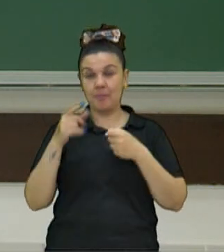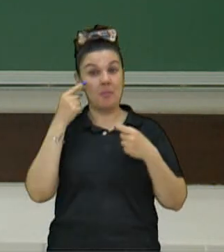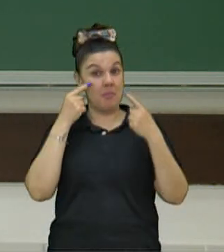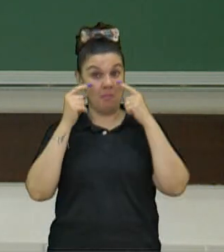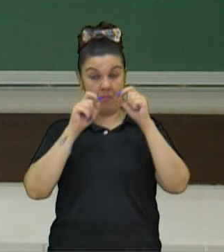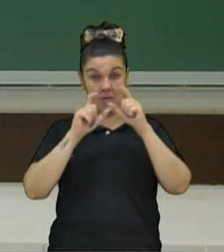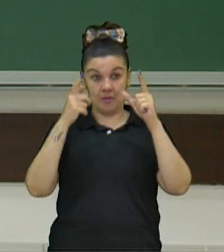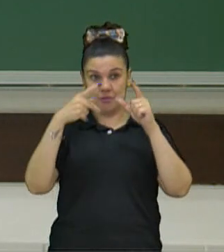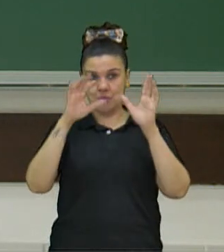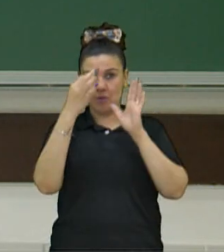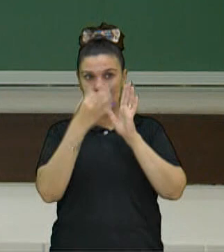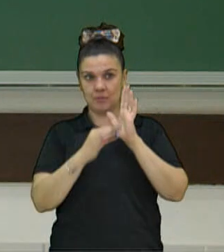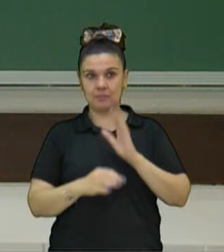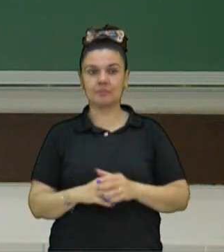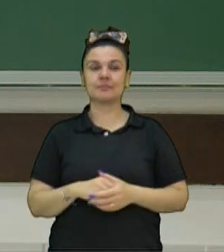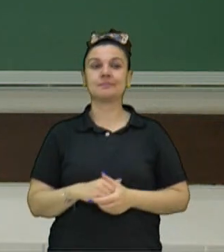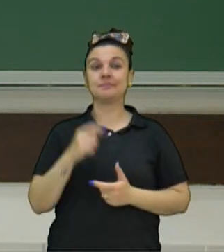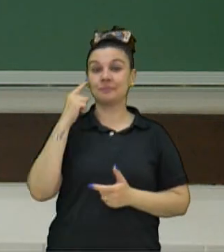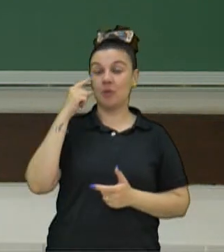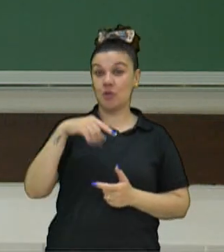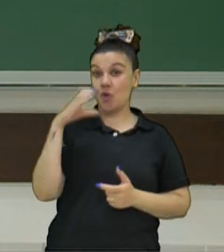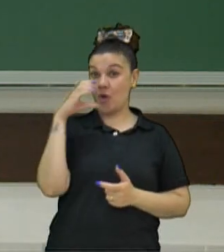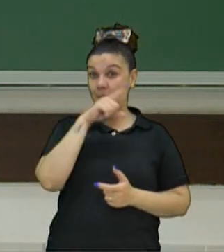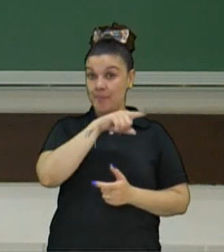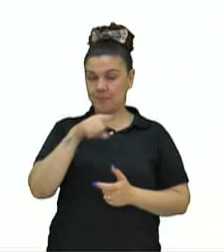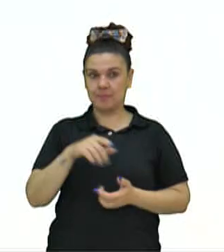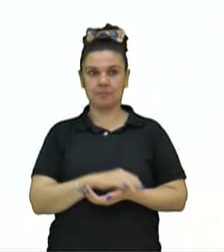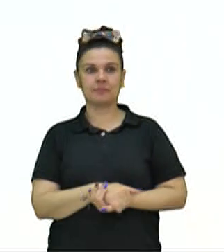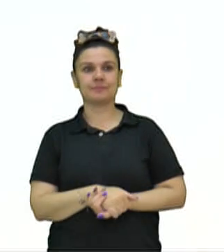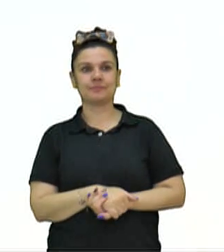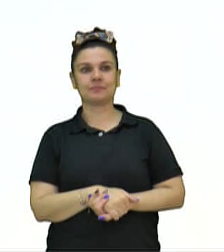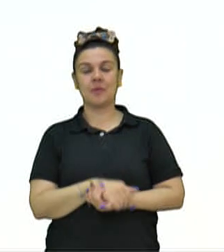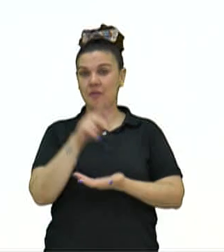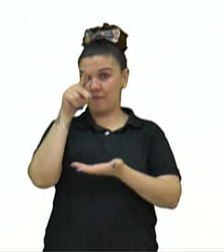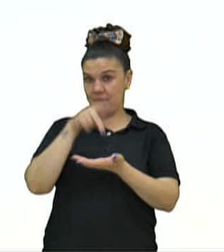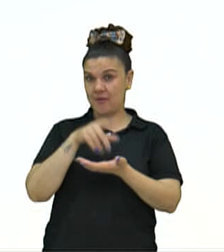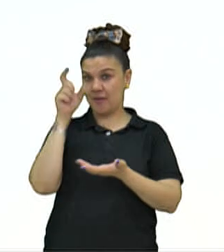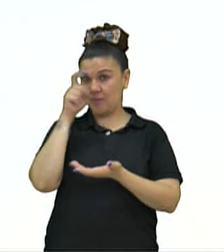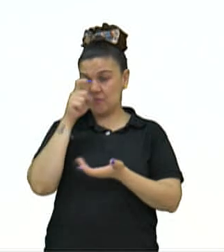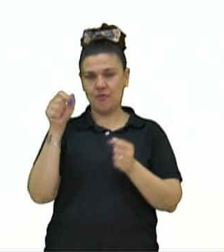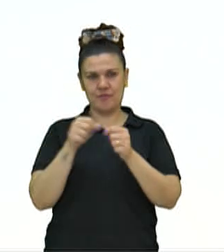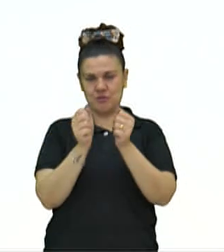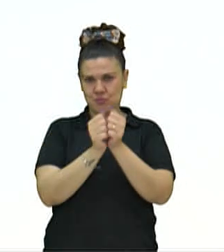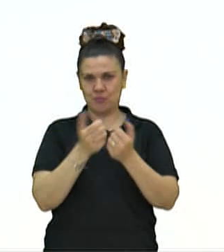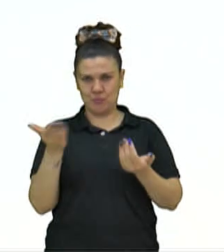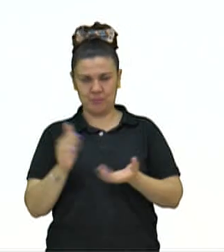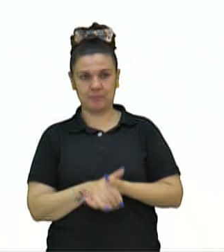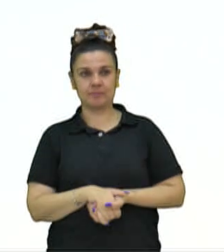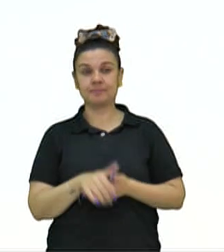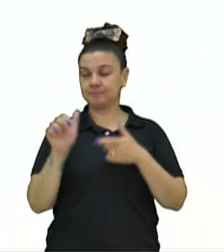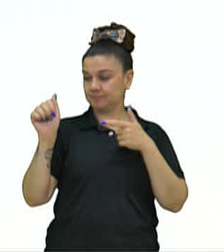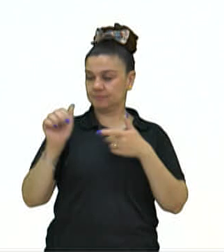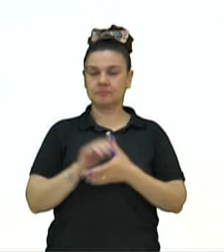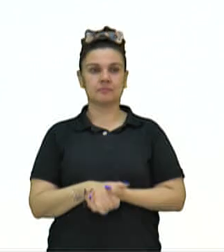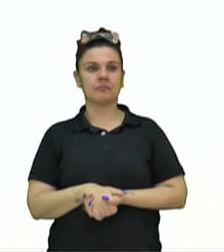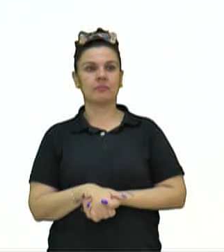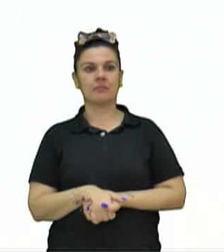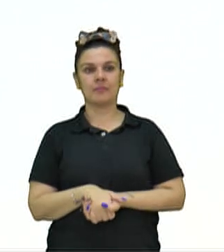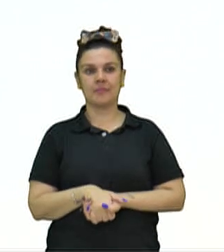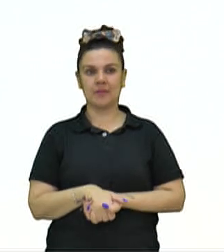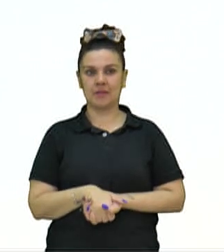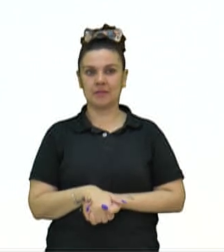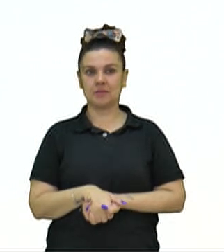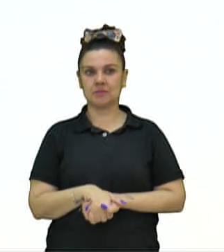na sua correção, ok? E olha lá, rapidinho, então vamos comigo. True or false? Vamos fazer juntos essas. Letra A. The